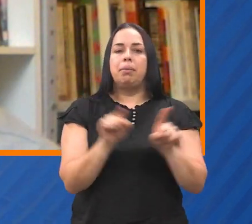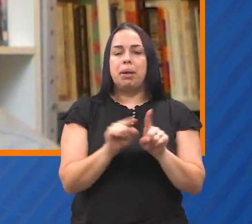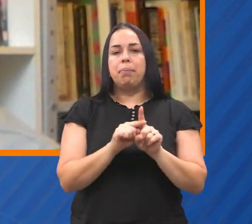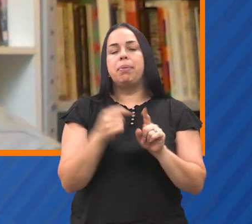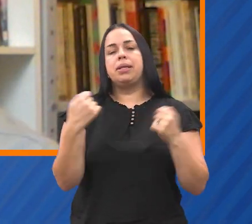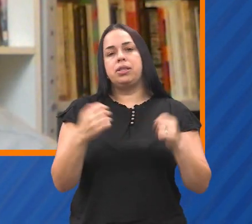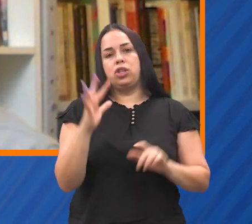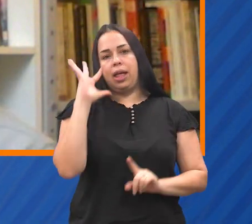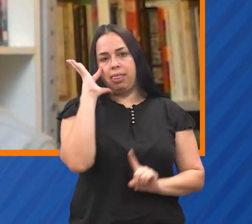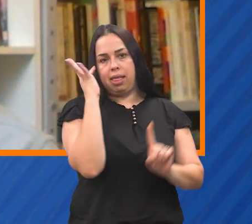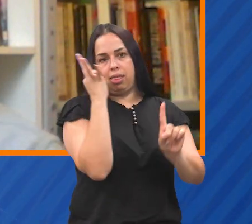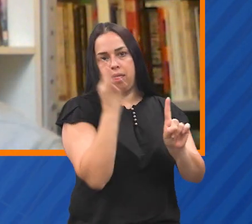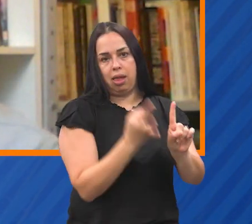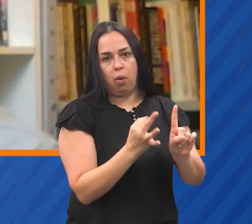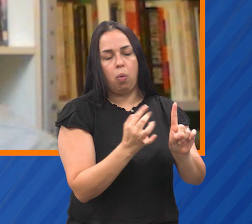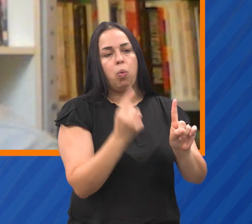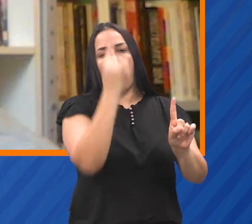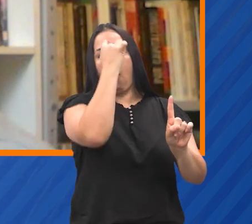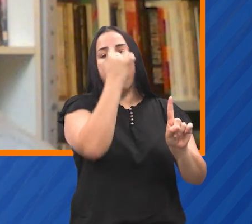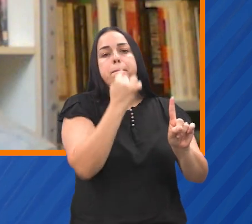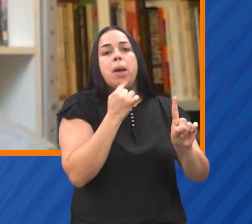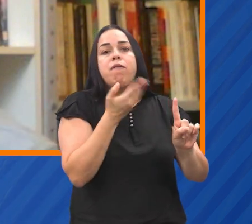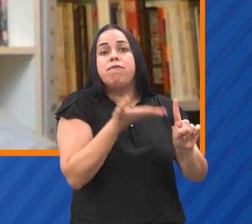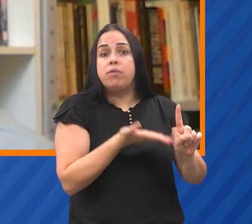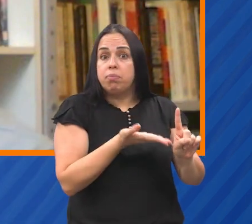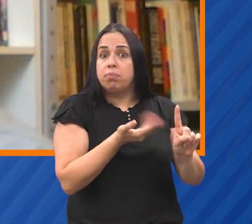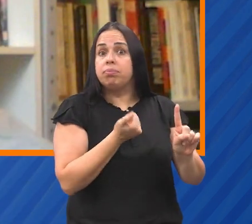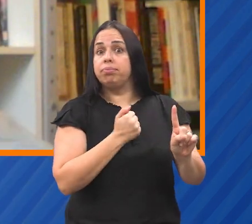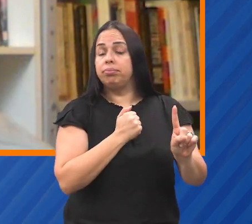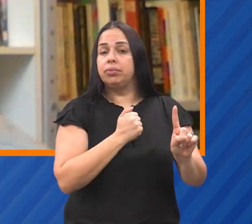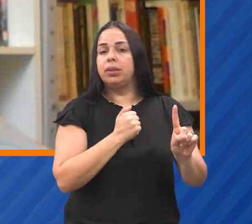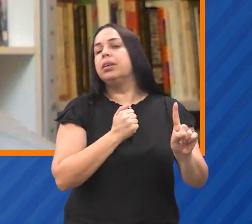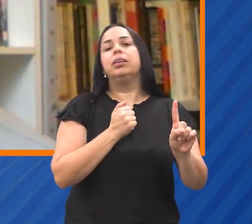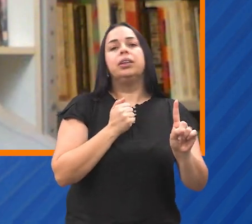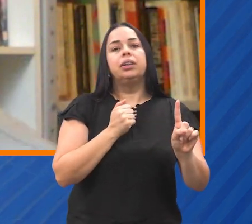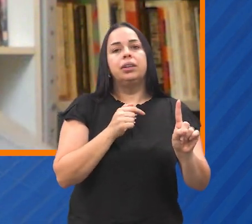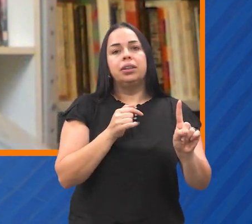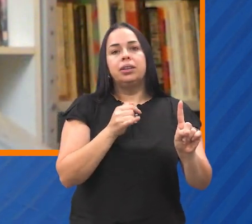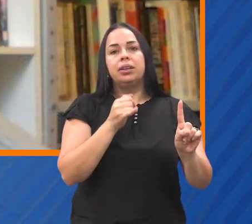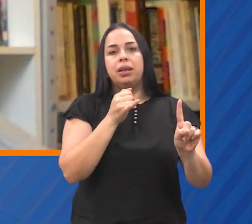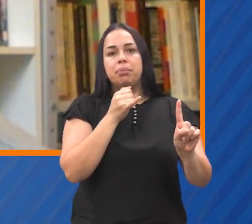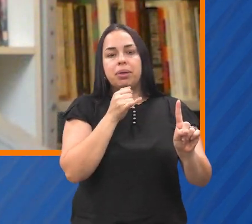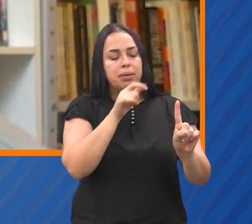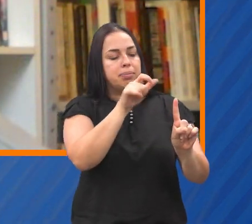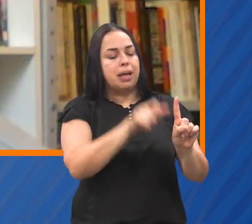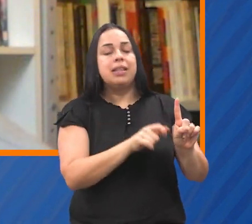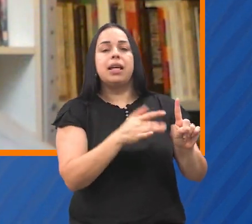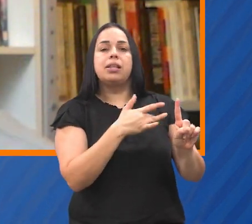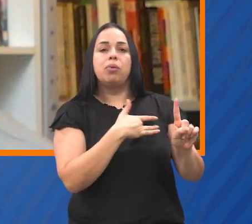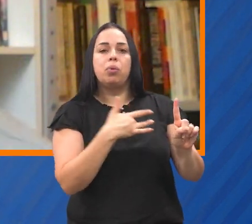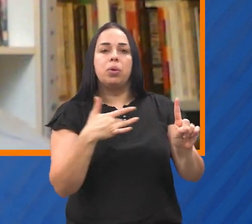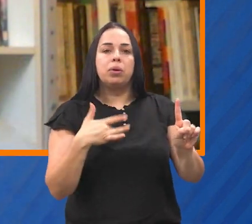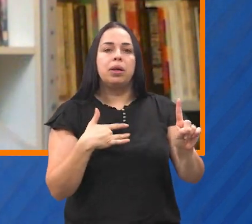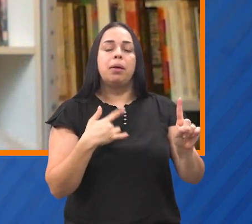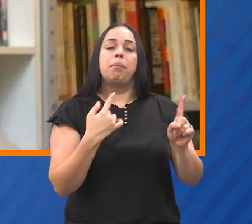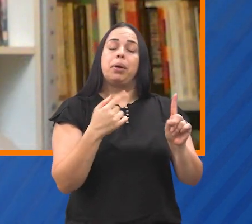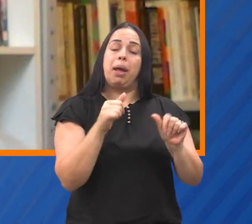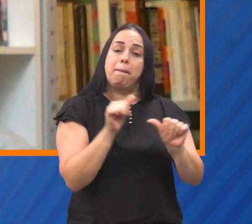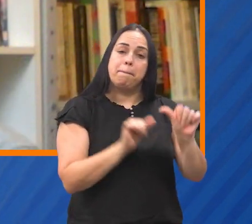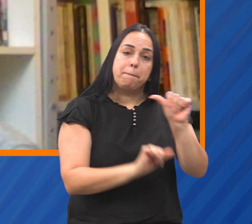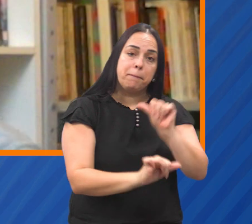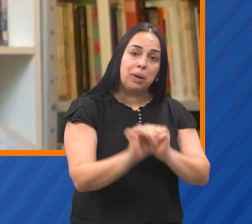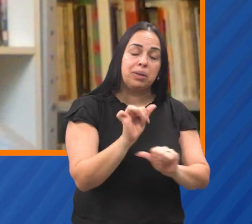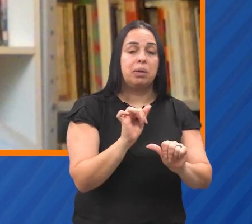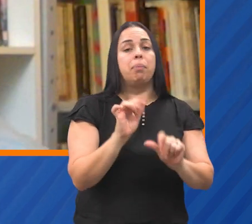atenção primária de saúde, o perfil da gestante, as atenções ligadas à questão da saúde da mulher, elas passam a